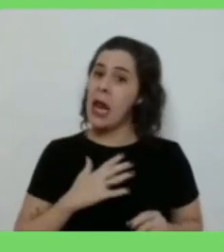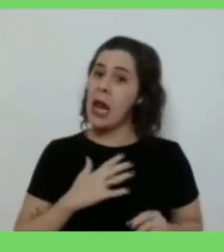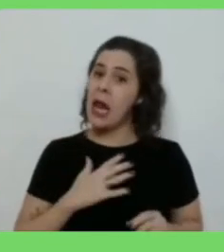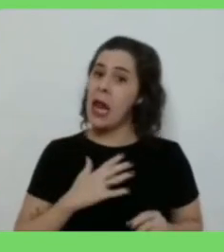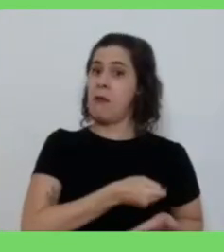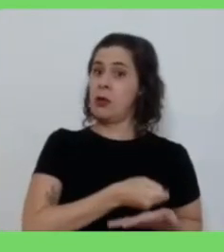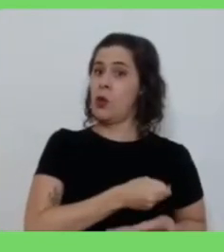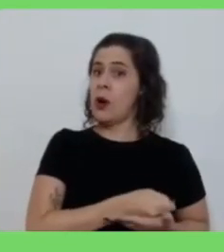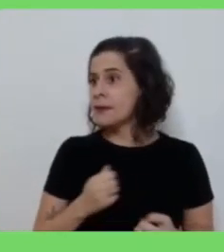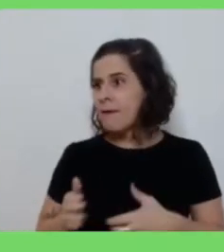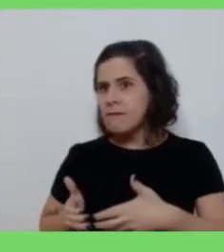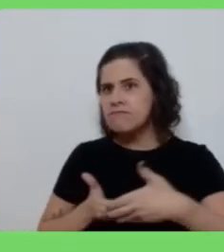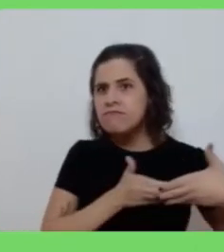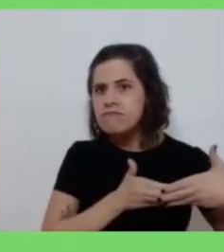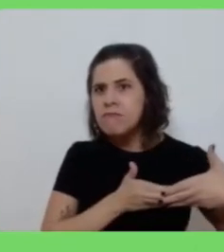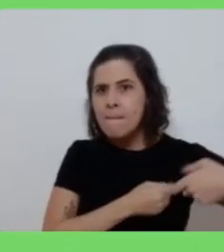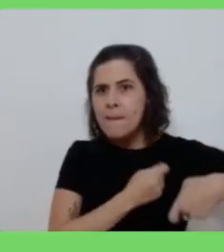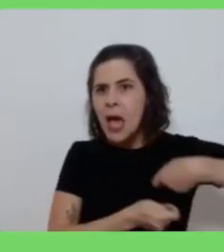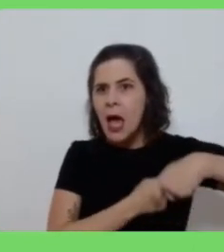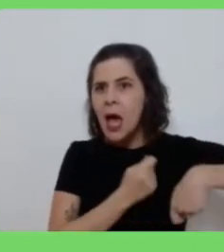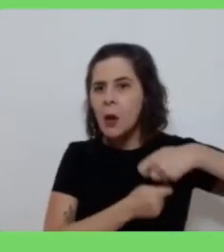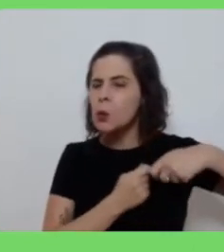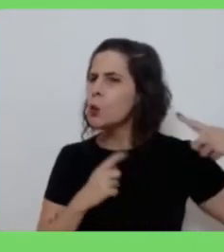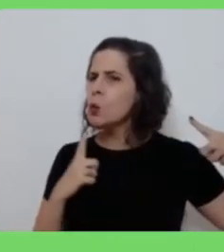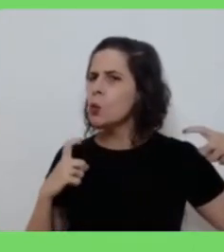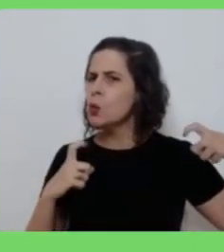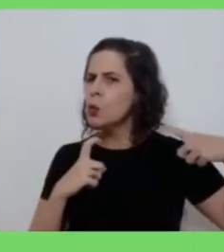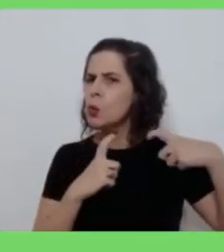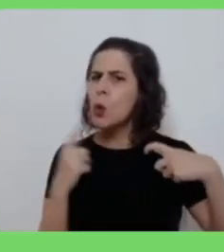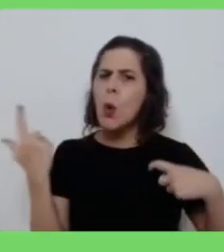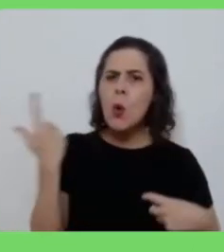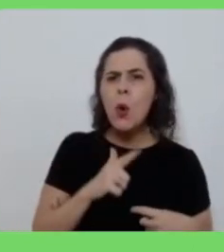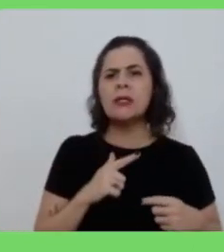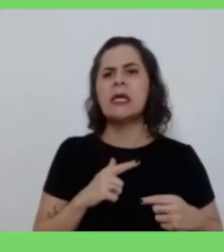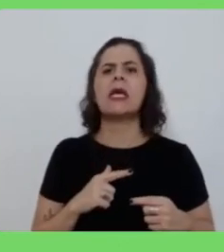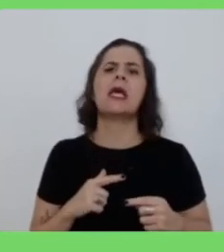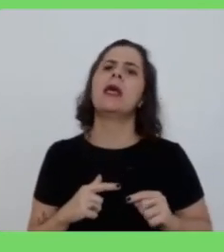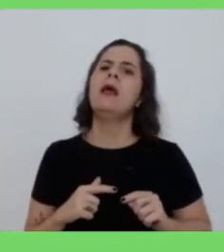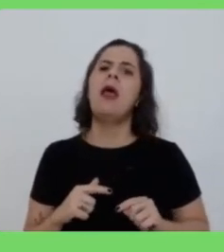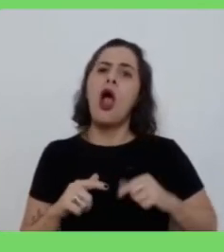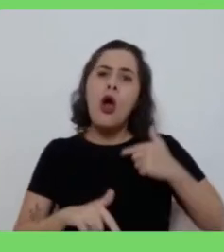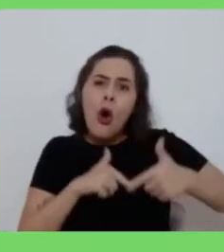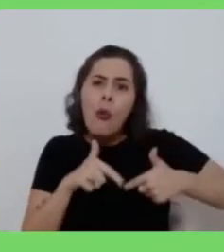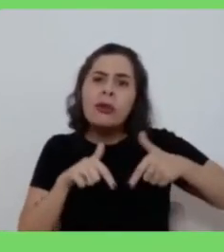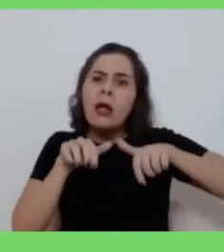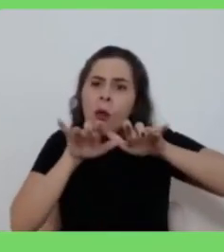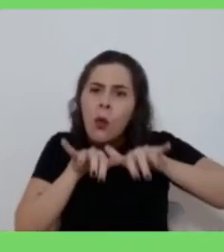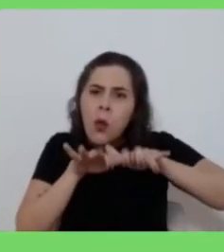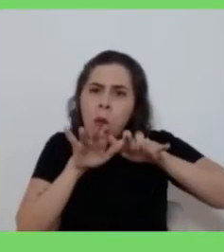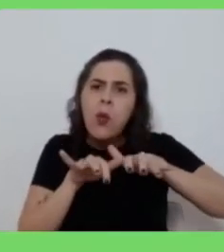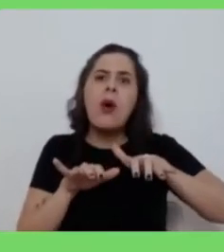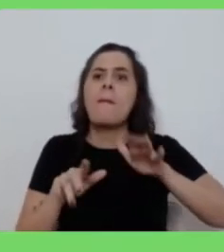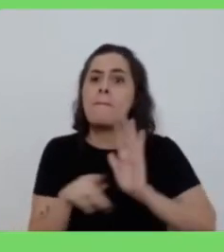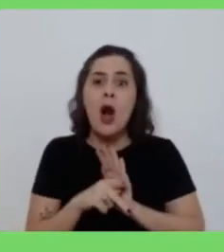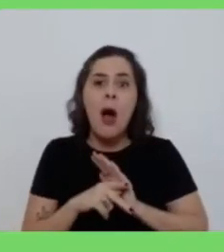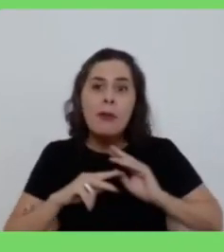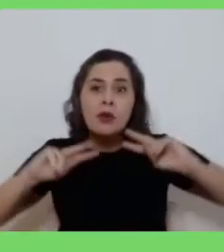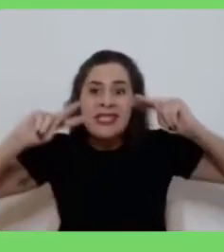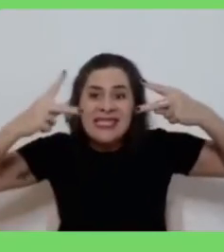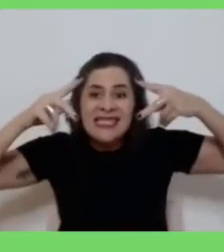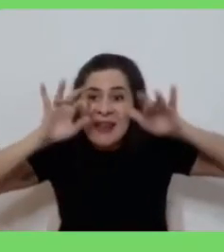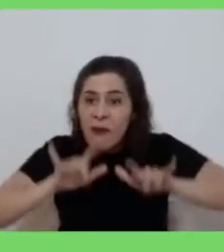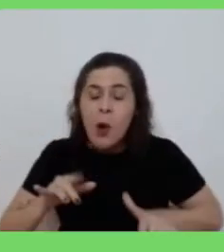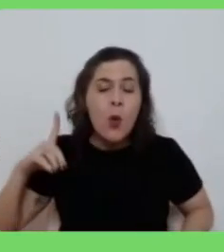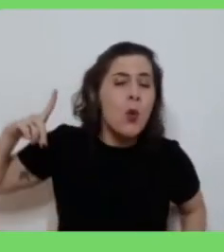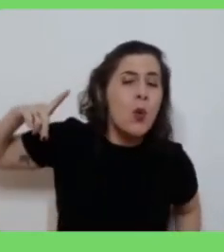mercado era extremamente difícil ter os hardwares de desenvolvimento o Renato é um cara que tá na na atividade até hoje